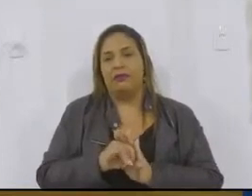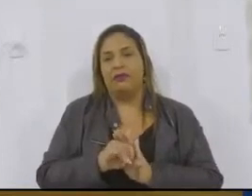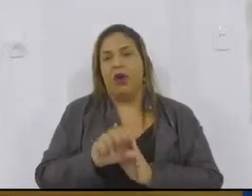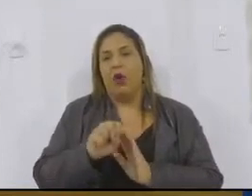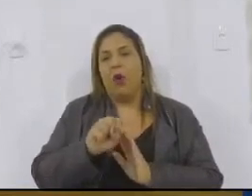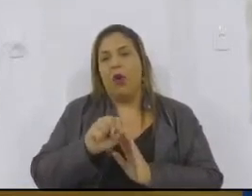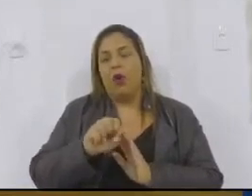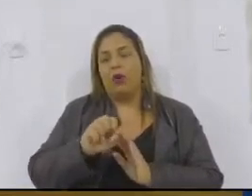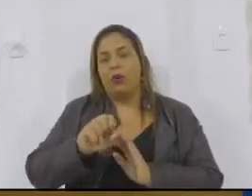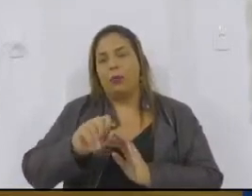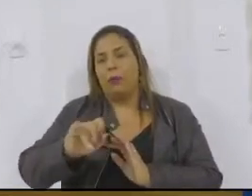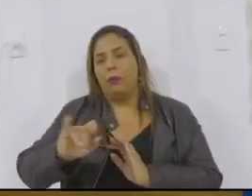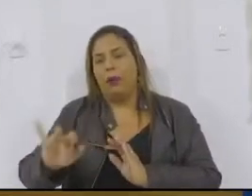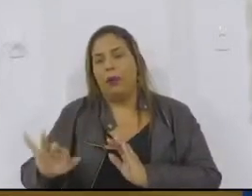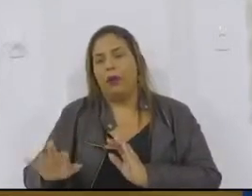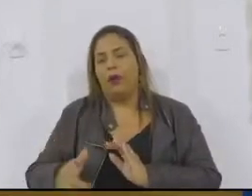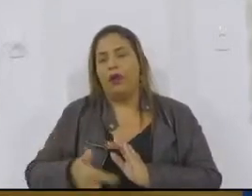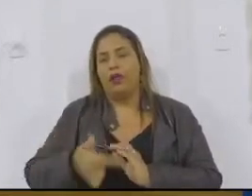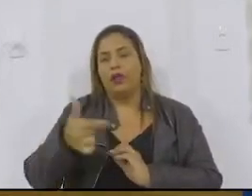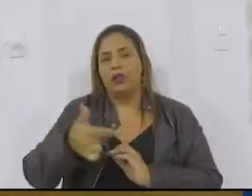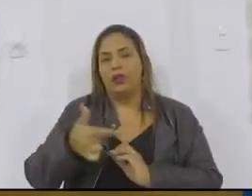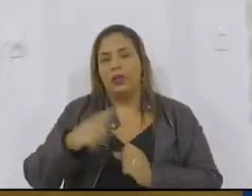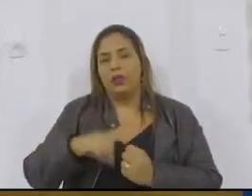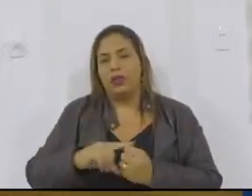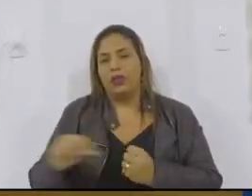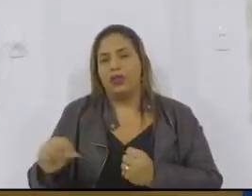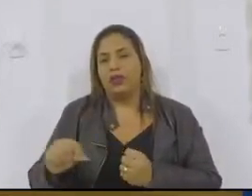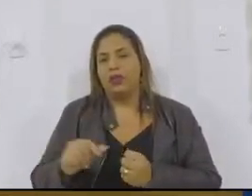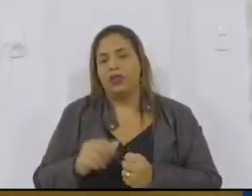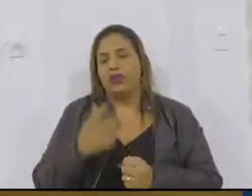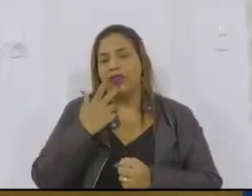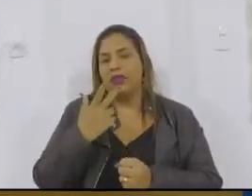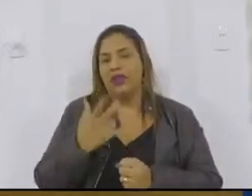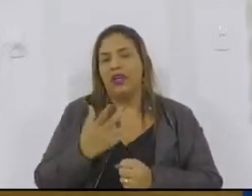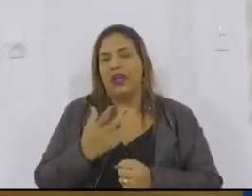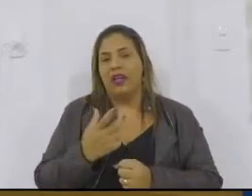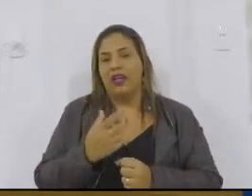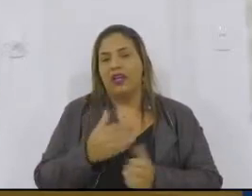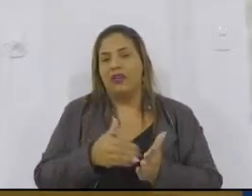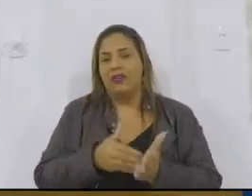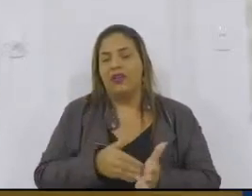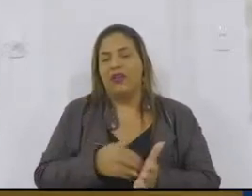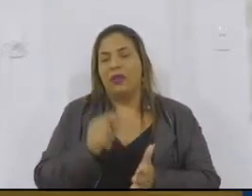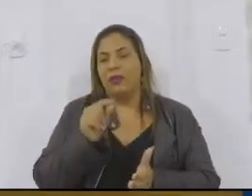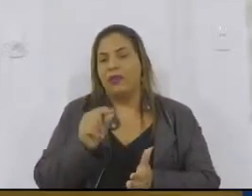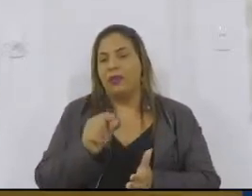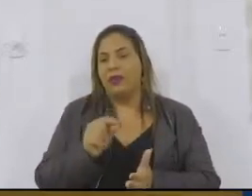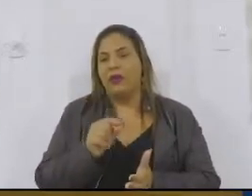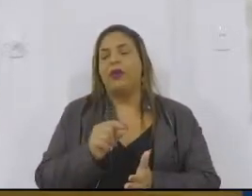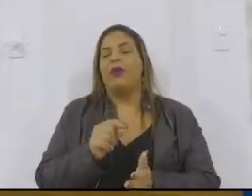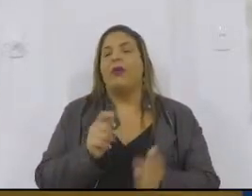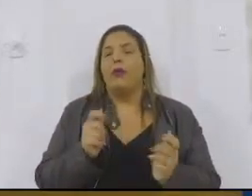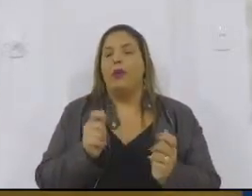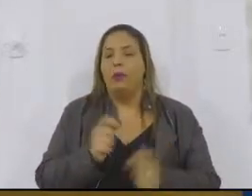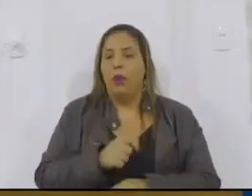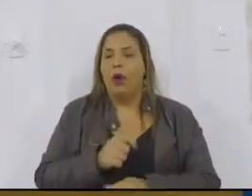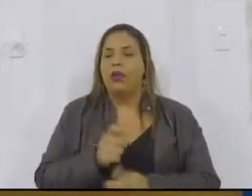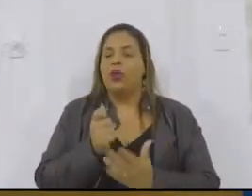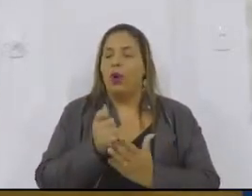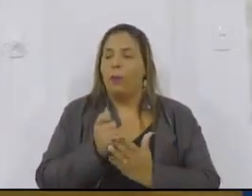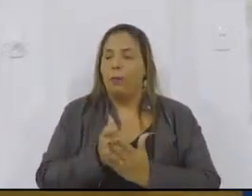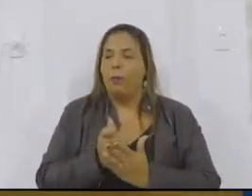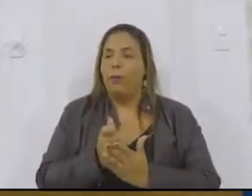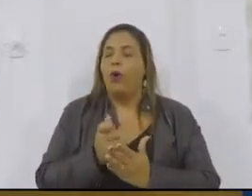8.473/2019, em que, em seu segundo aqui artigo, né, ele estabelece de que os mercados tenham, sim, autonomia de poder cobrar, né?